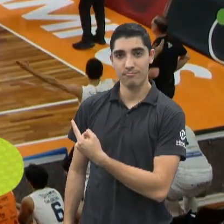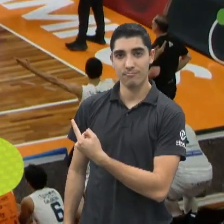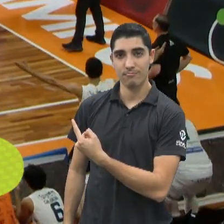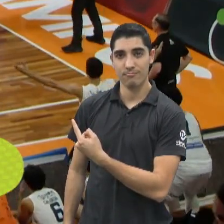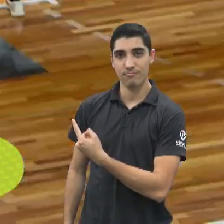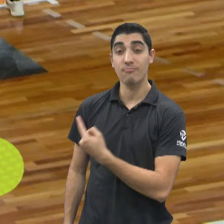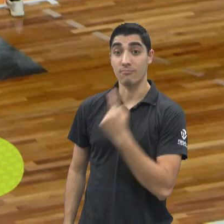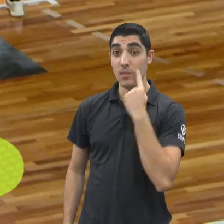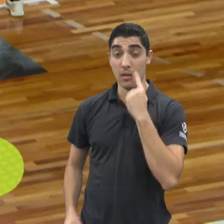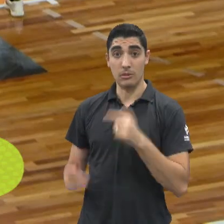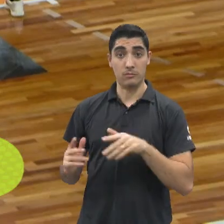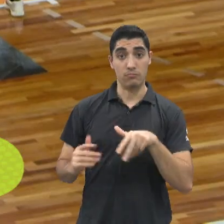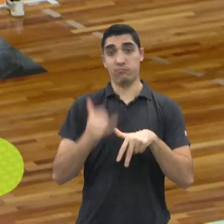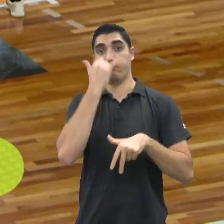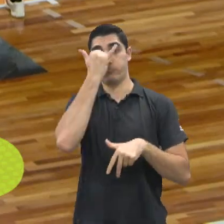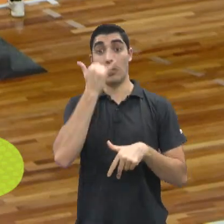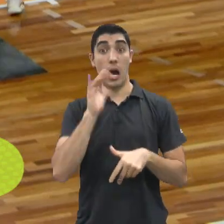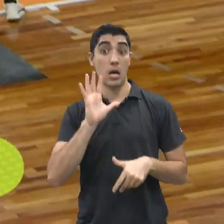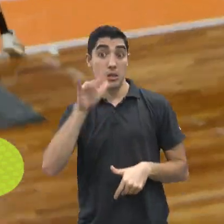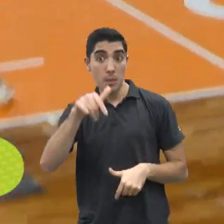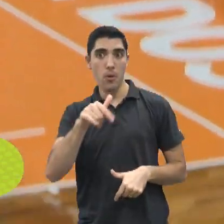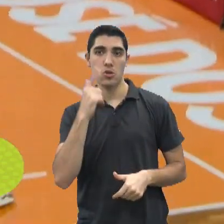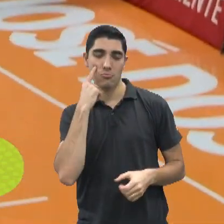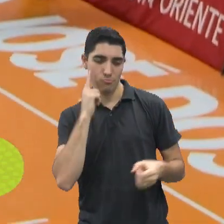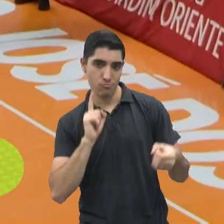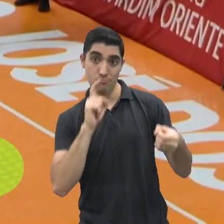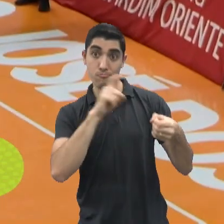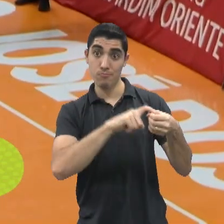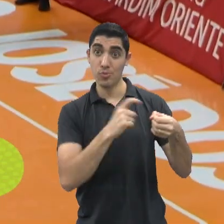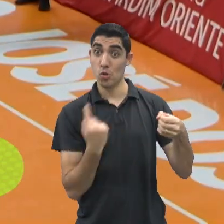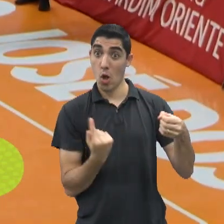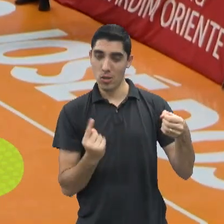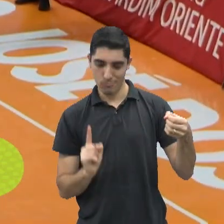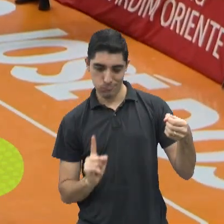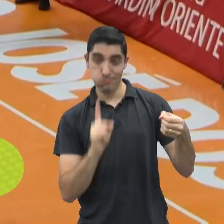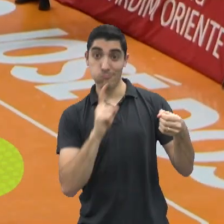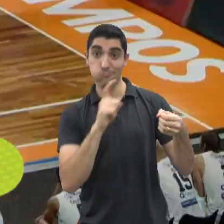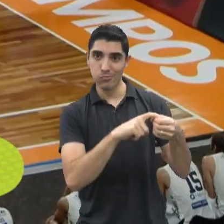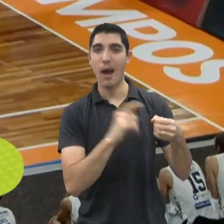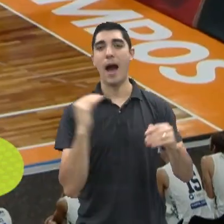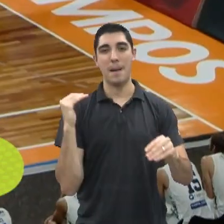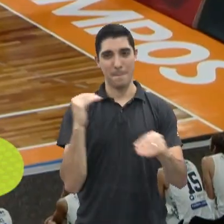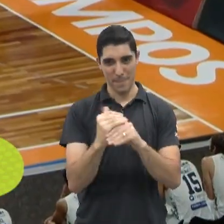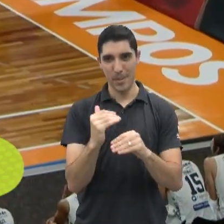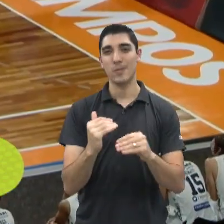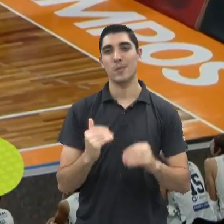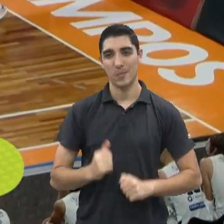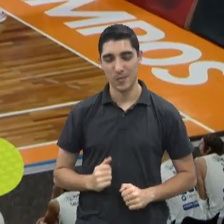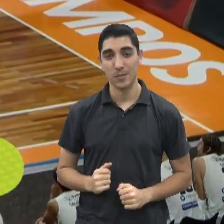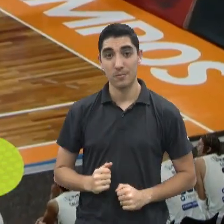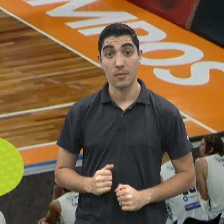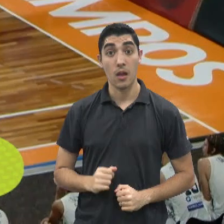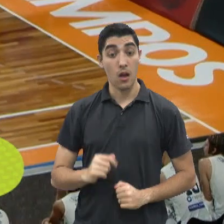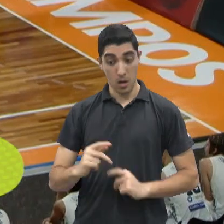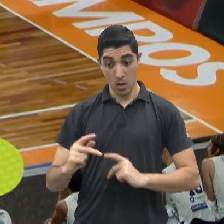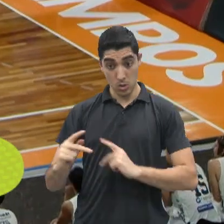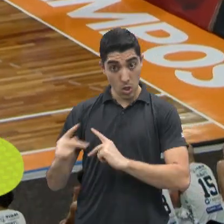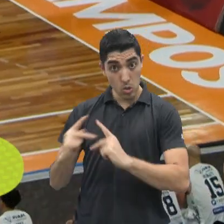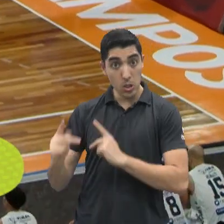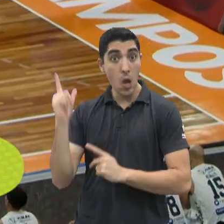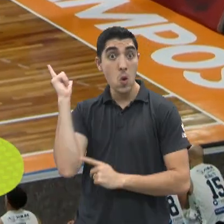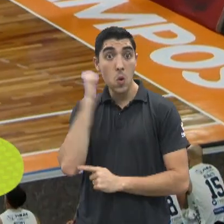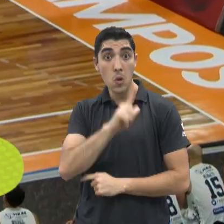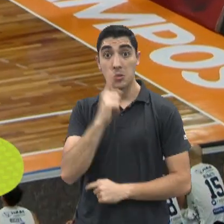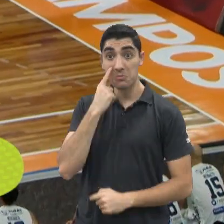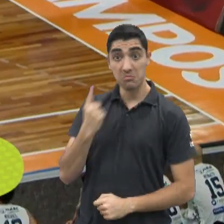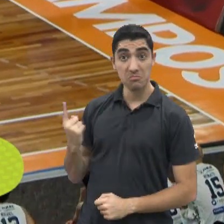falta. E após converter o lance livre, empatou a partida. A virada da Águia veio em 2 bolas